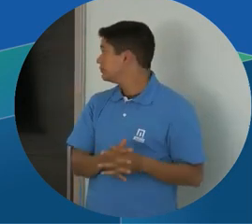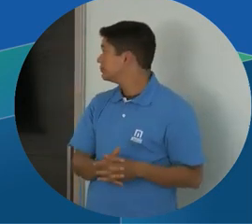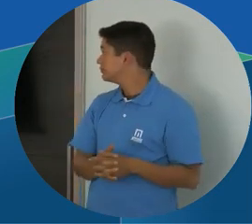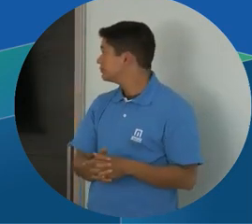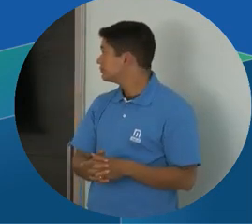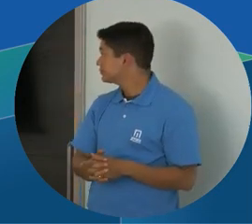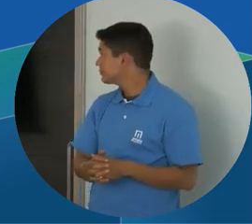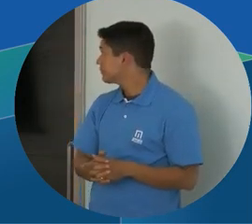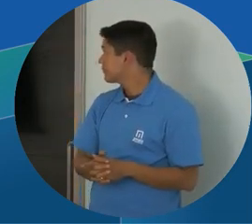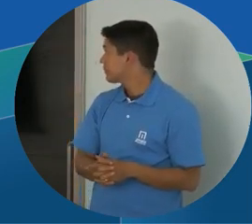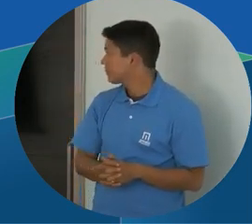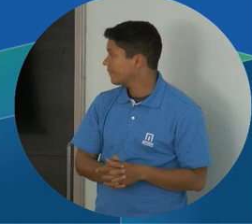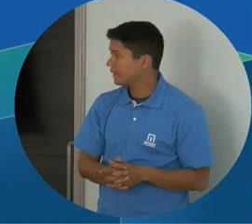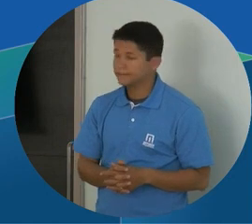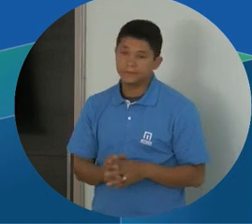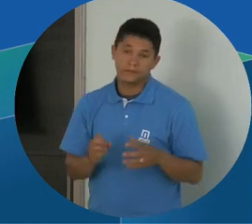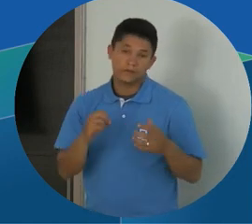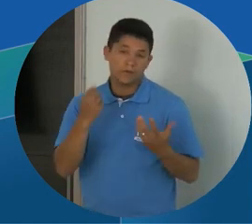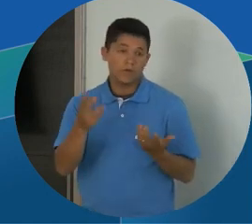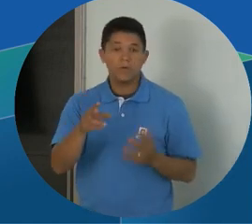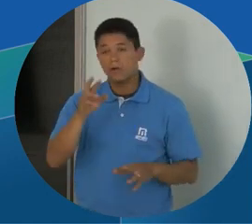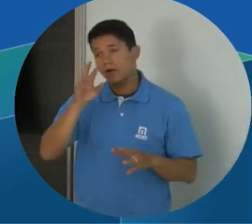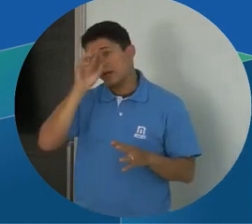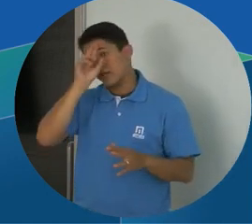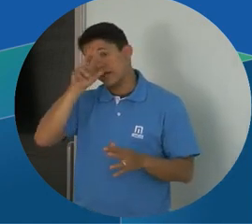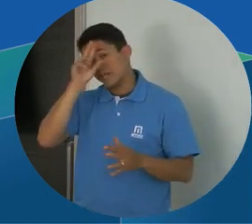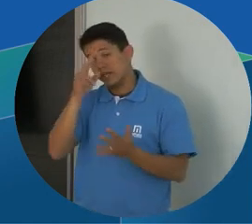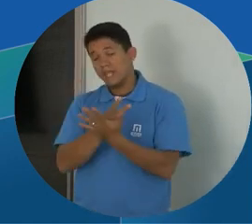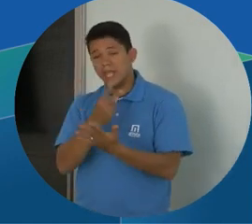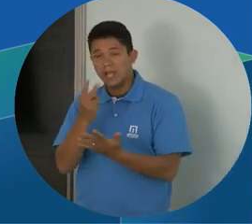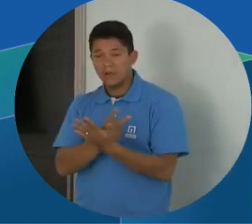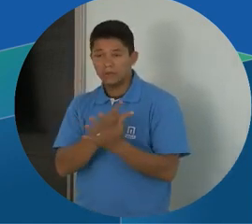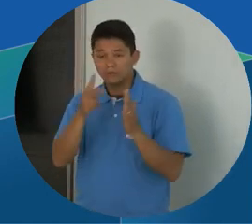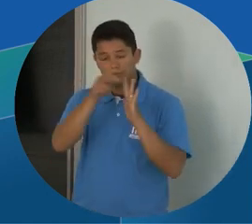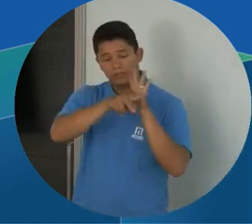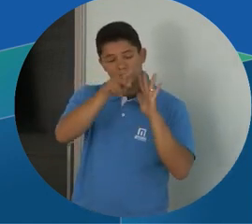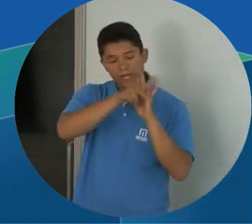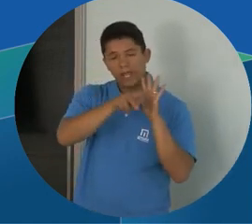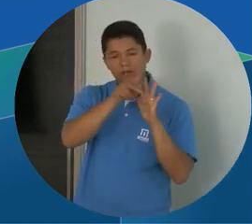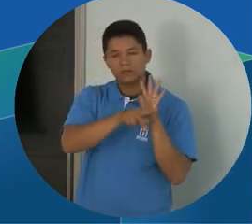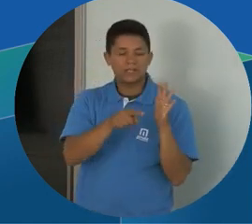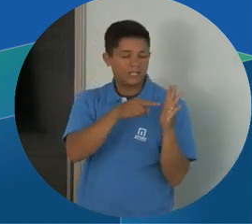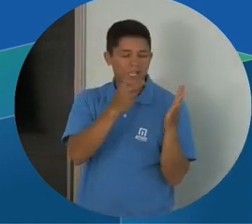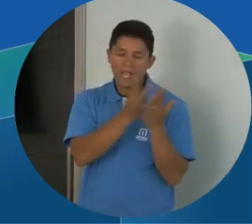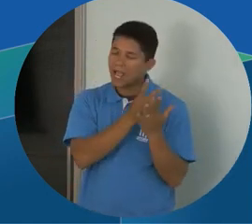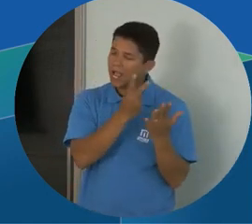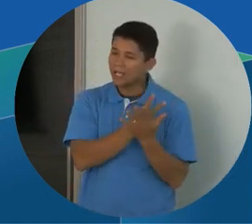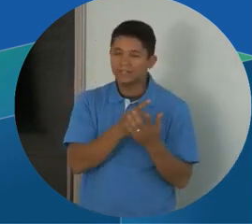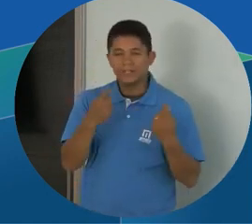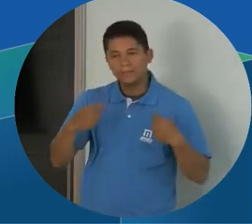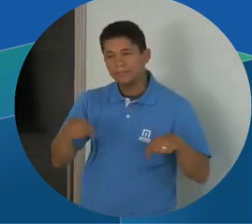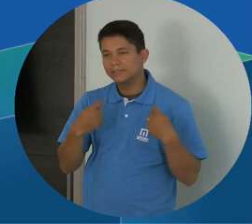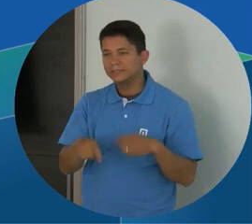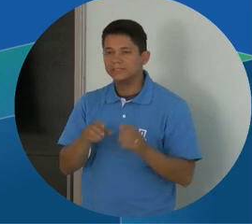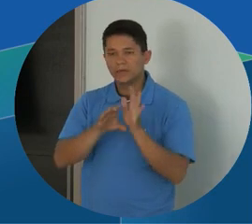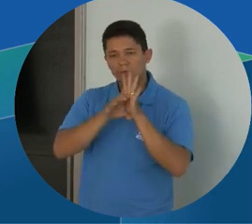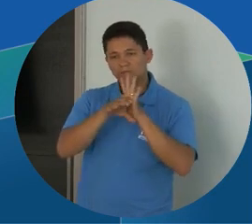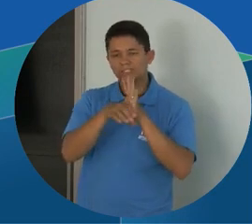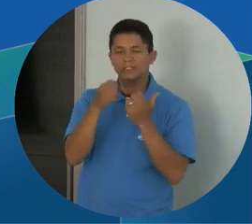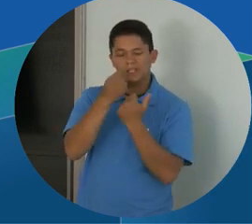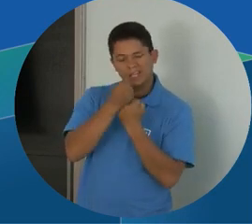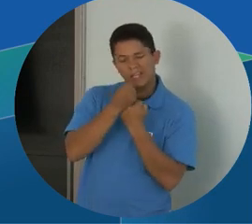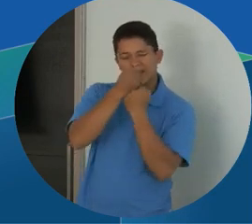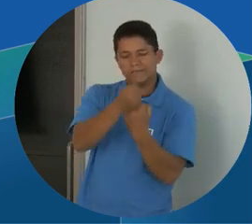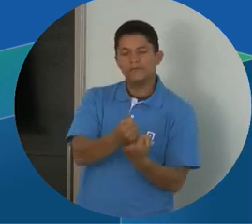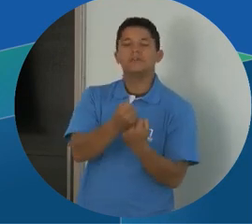incêndio. Ou erro de projeto que já nasce errado, aí é um conceito de reforço estrutural, porque tem um outro conceito, que é um conceito de